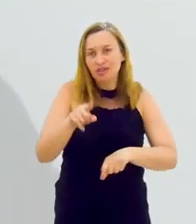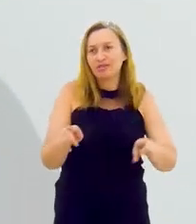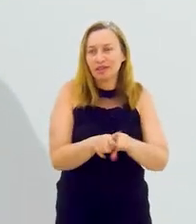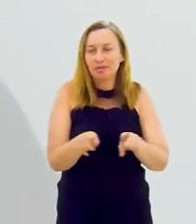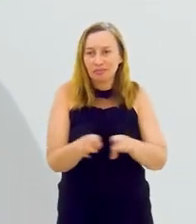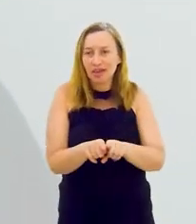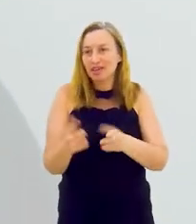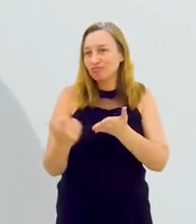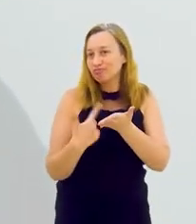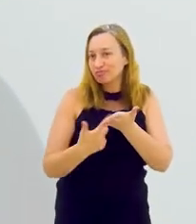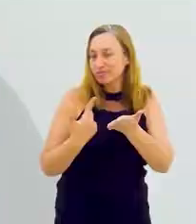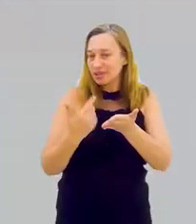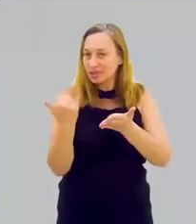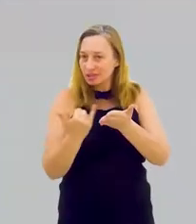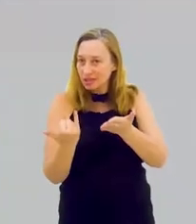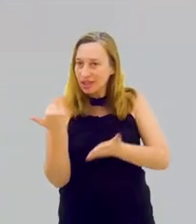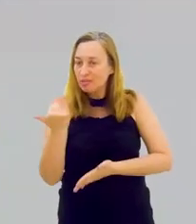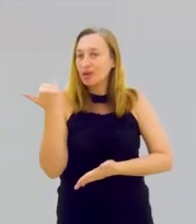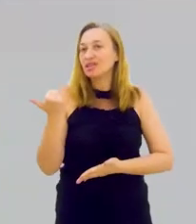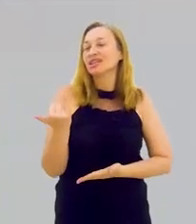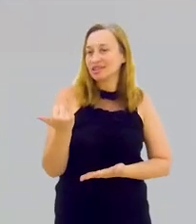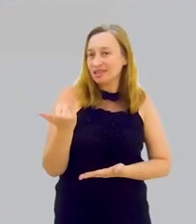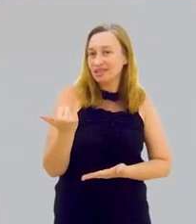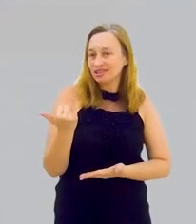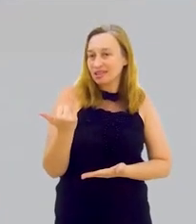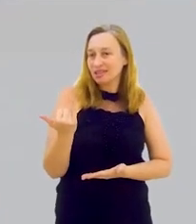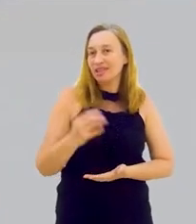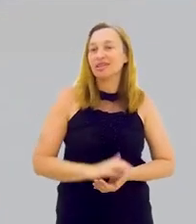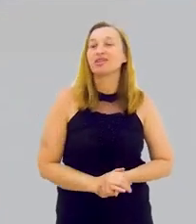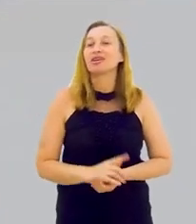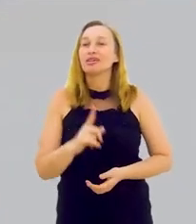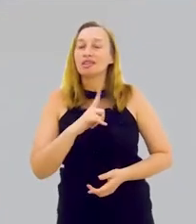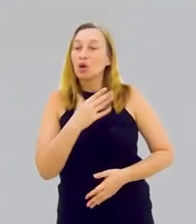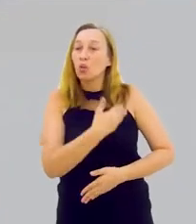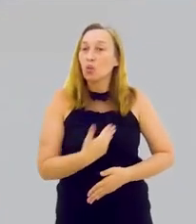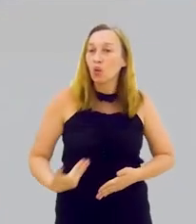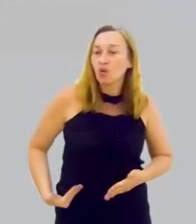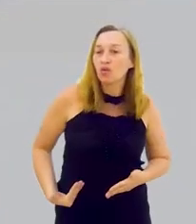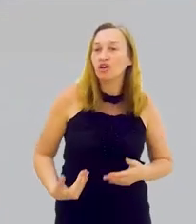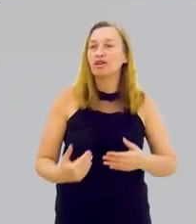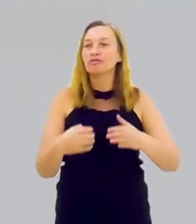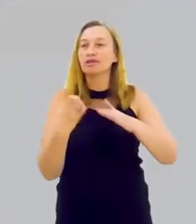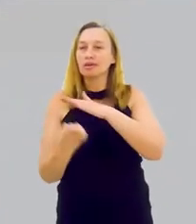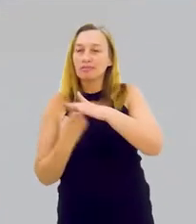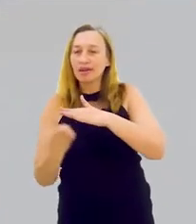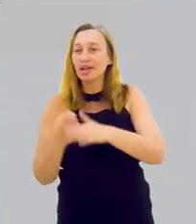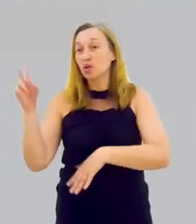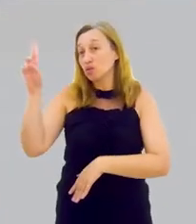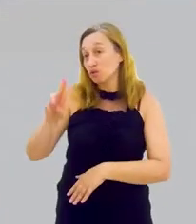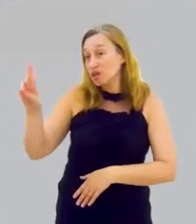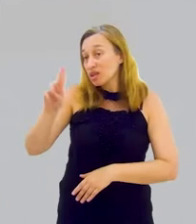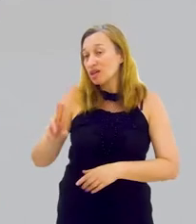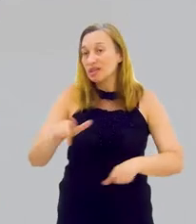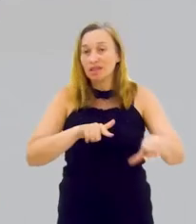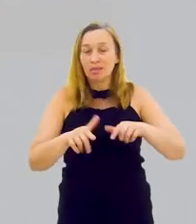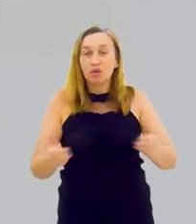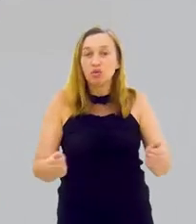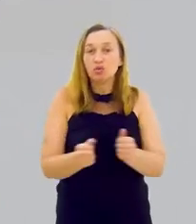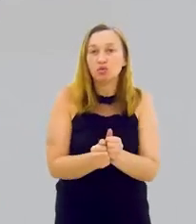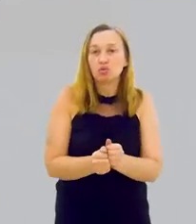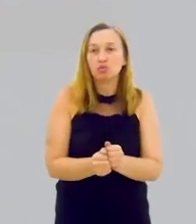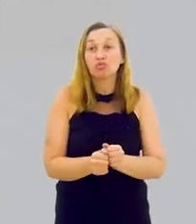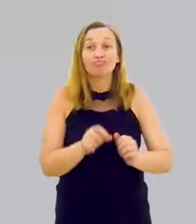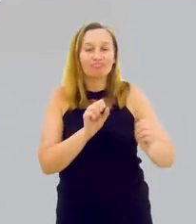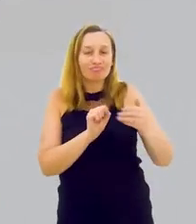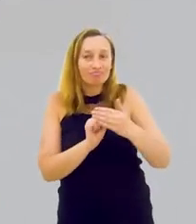Você também traz no livro a importância da tríplice hélice, né? De você ter governo, empresas e universidades trabalhando